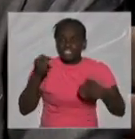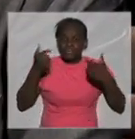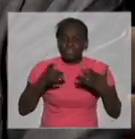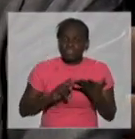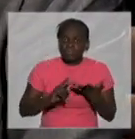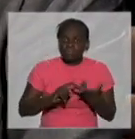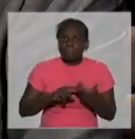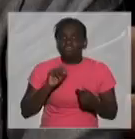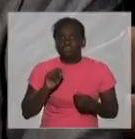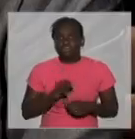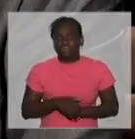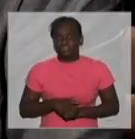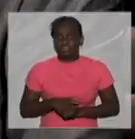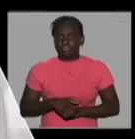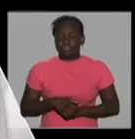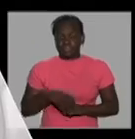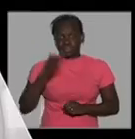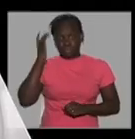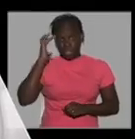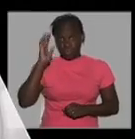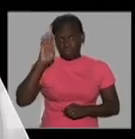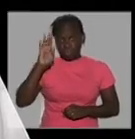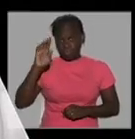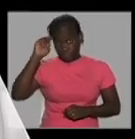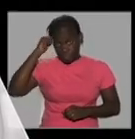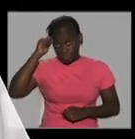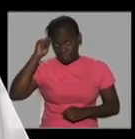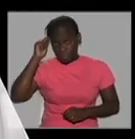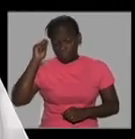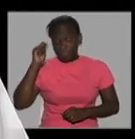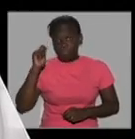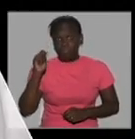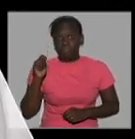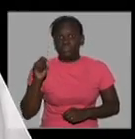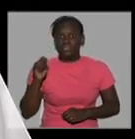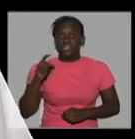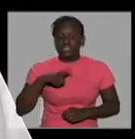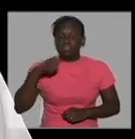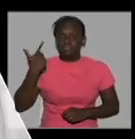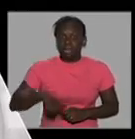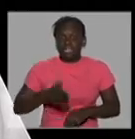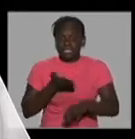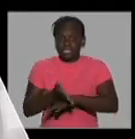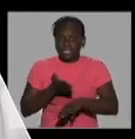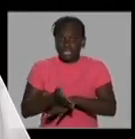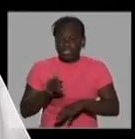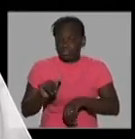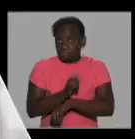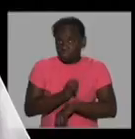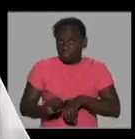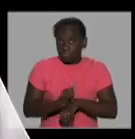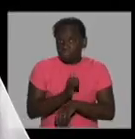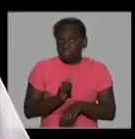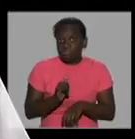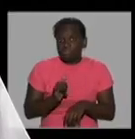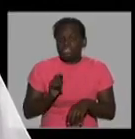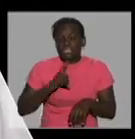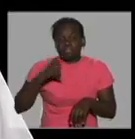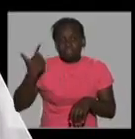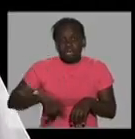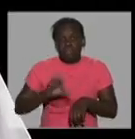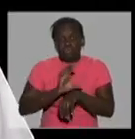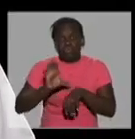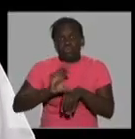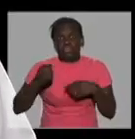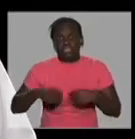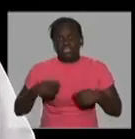poderia pontuar, assim? Eu acho que a questão do negro é ter mais acesso a esse método, né? Acho que a gente tem mais